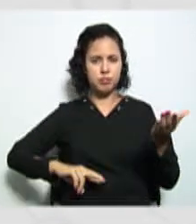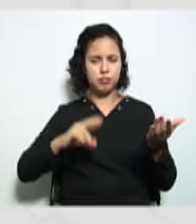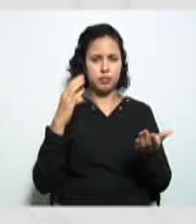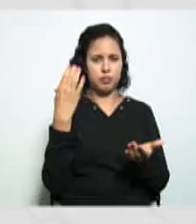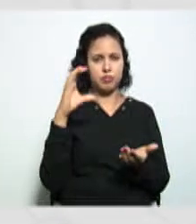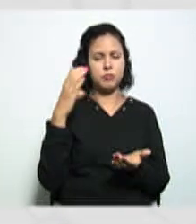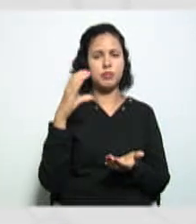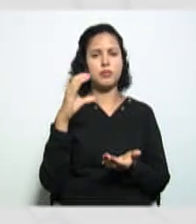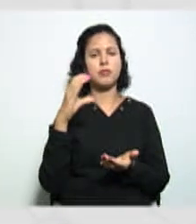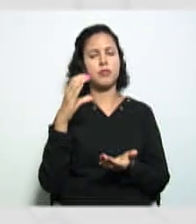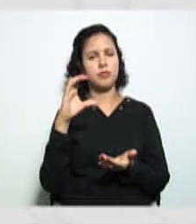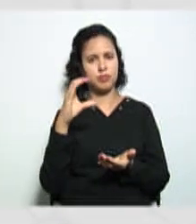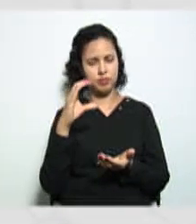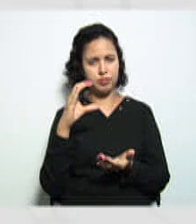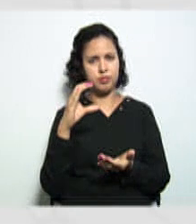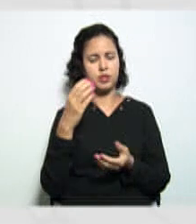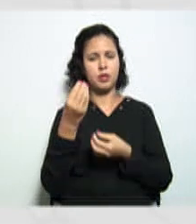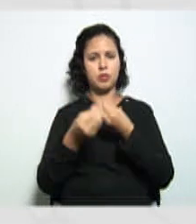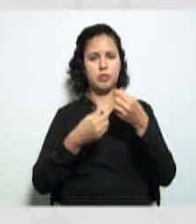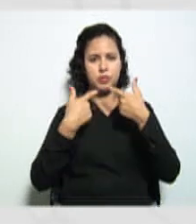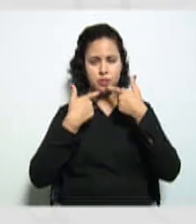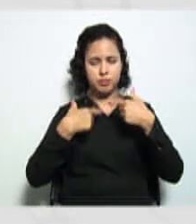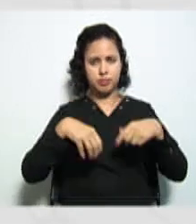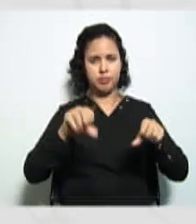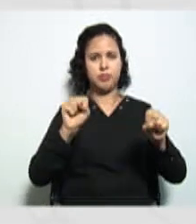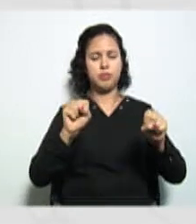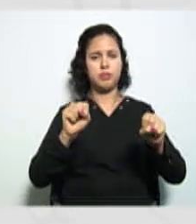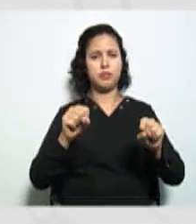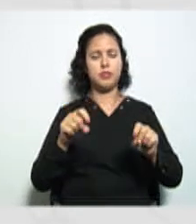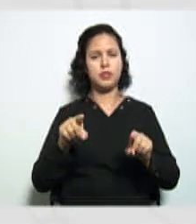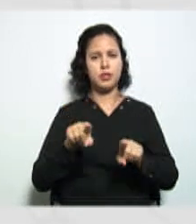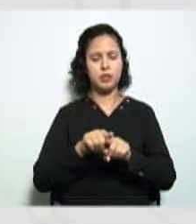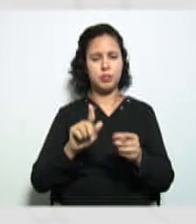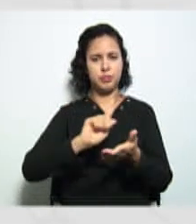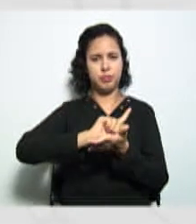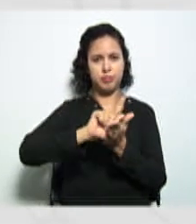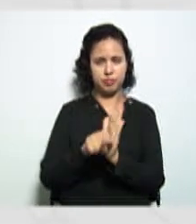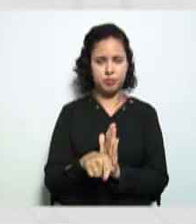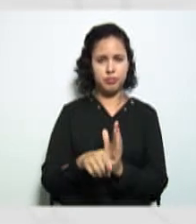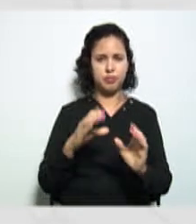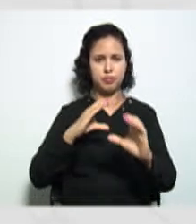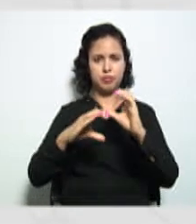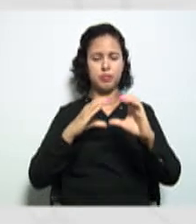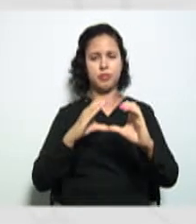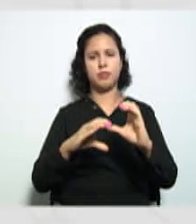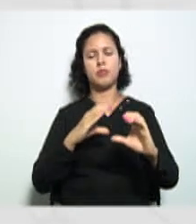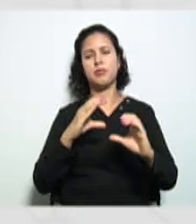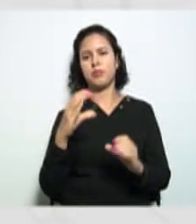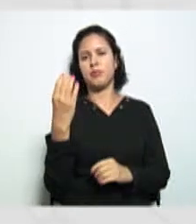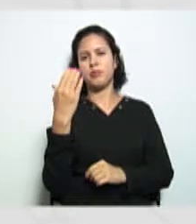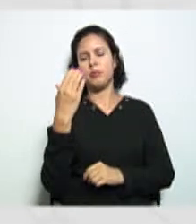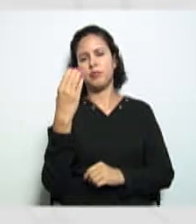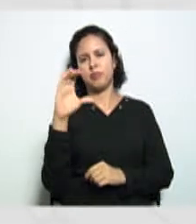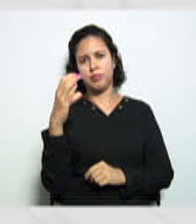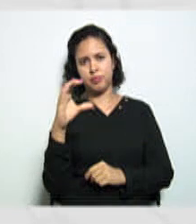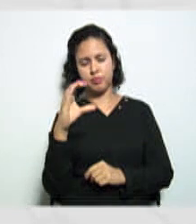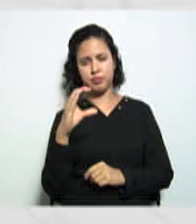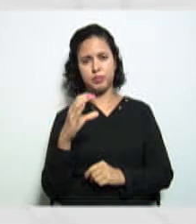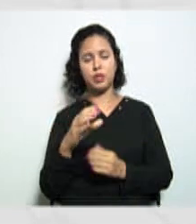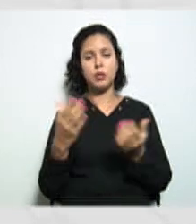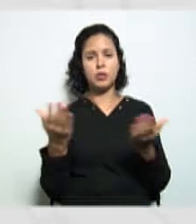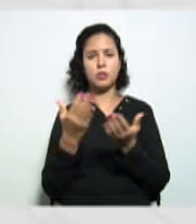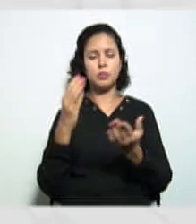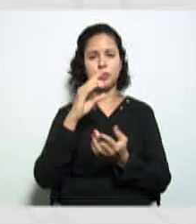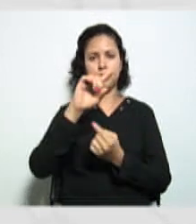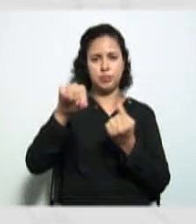científica, a gente vai ver um pouco sobre a questão da linguagem e gêneros de comunicação científica. Nossos objetivos para